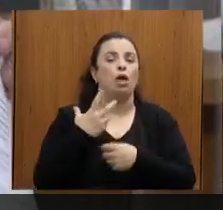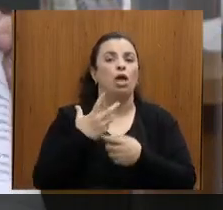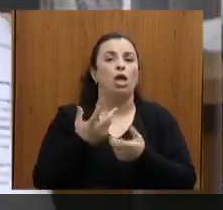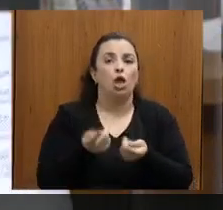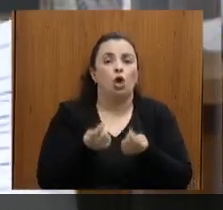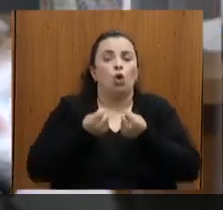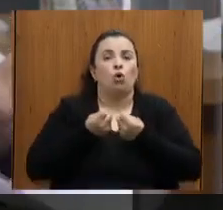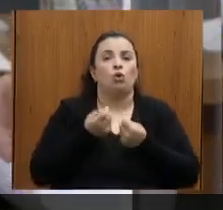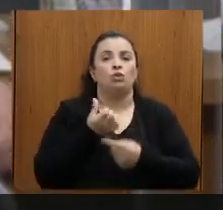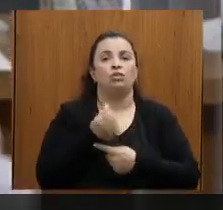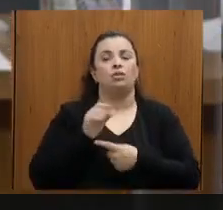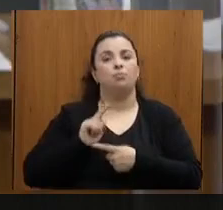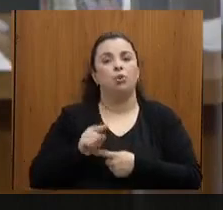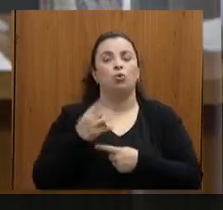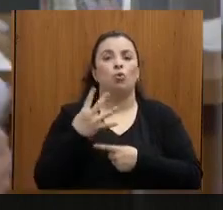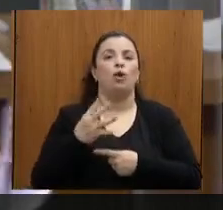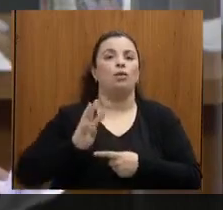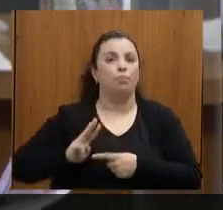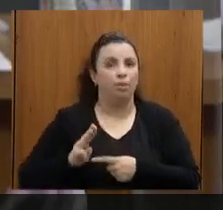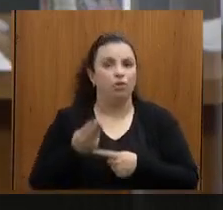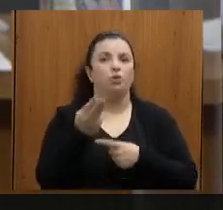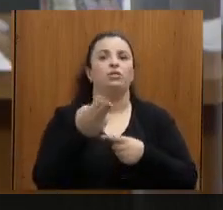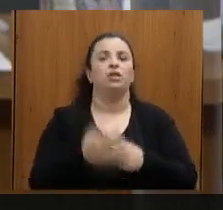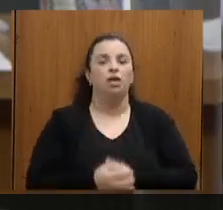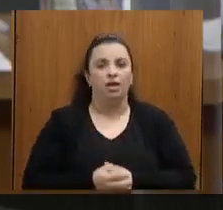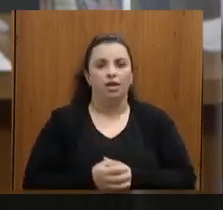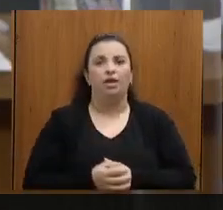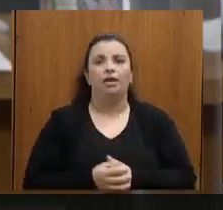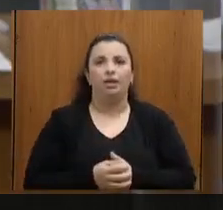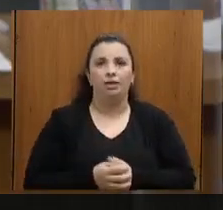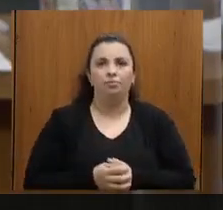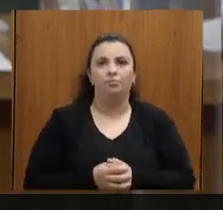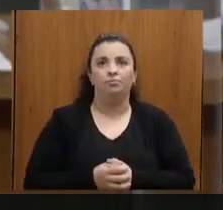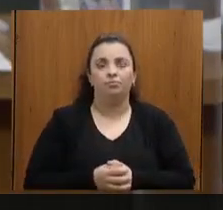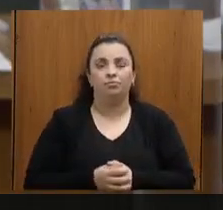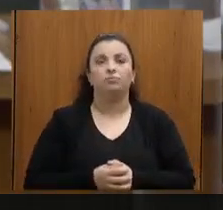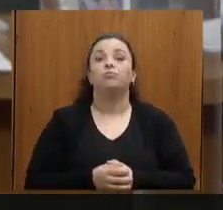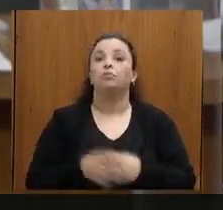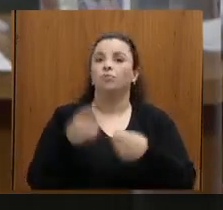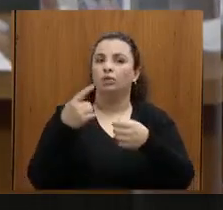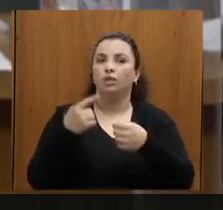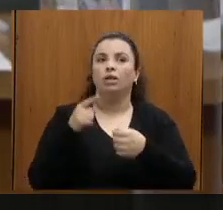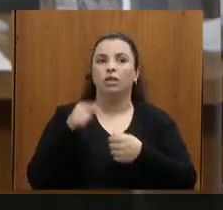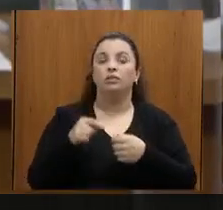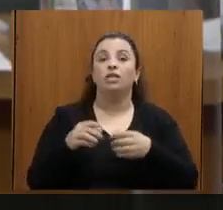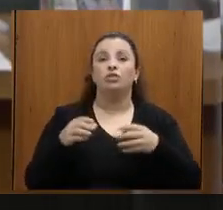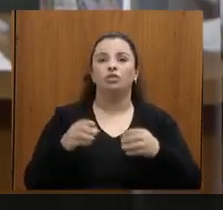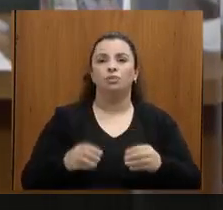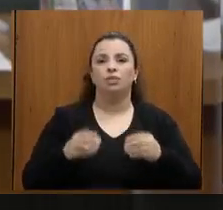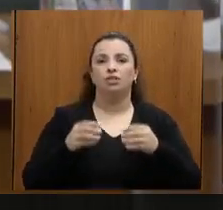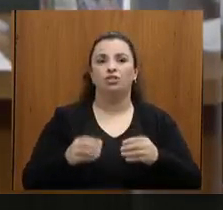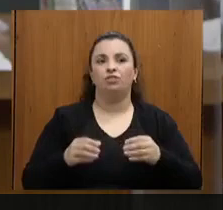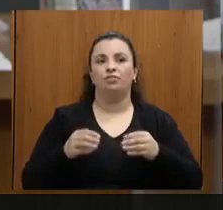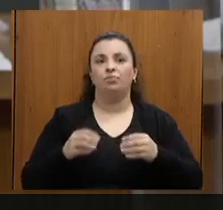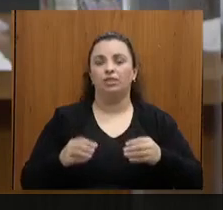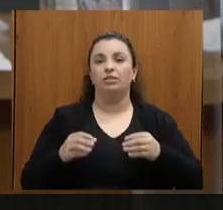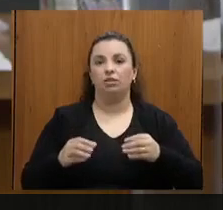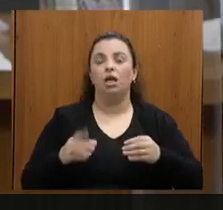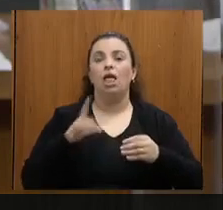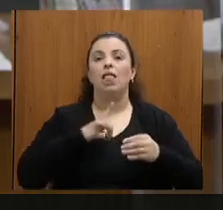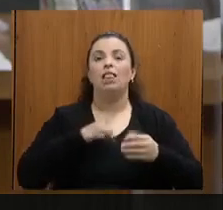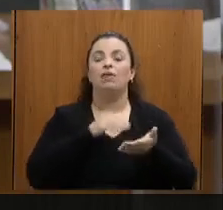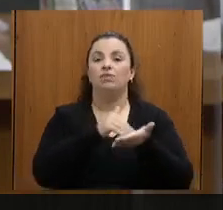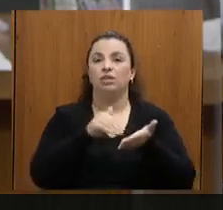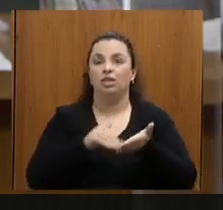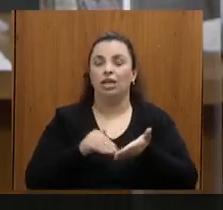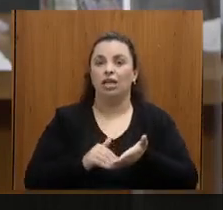começa agora. Pode passar, por favor. Na cidade administrativa, nós tivemos ações de enfrentamento ao COVID com a